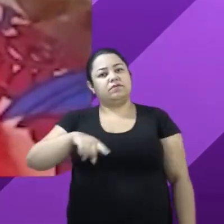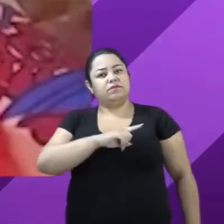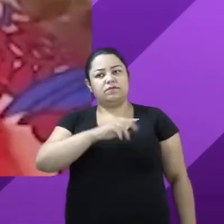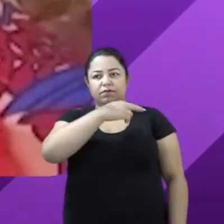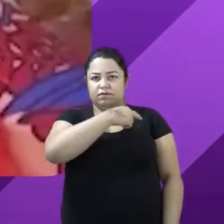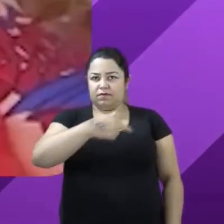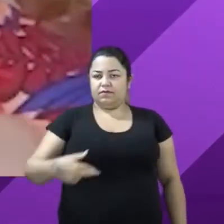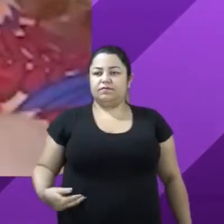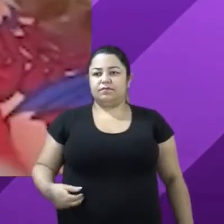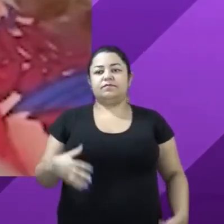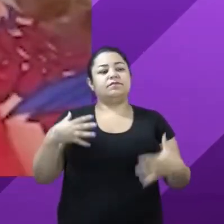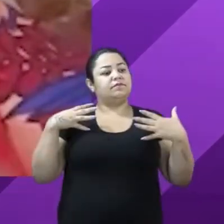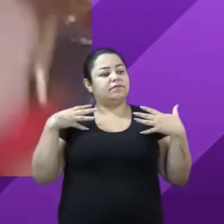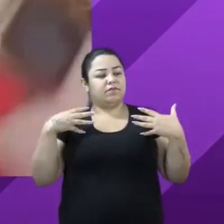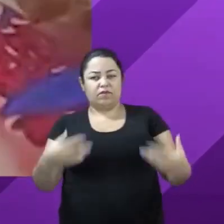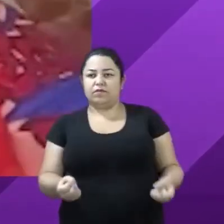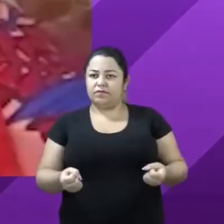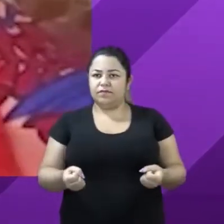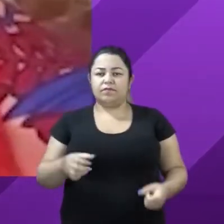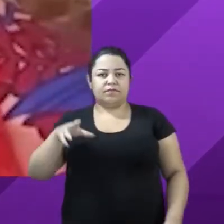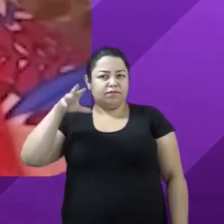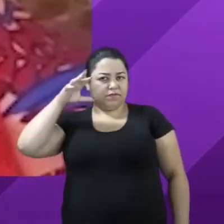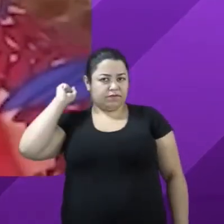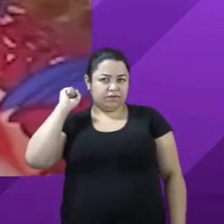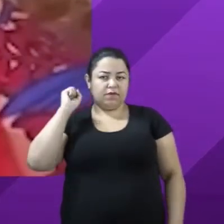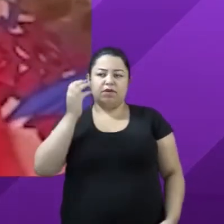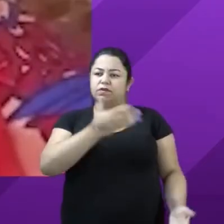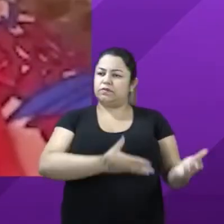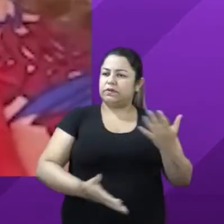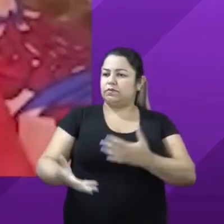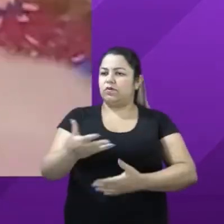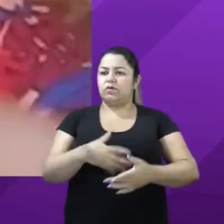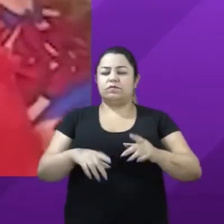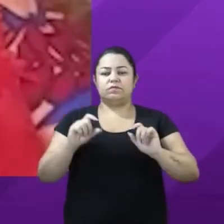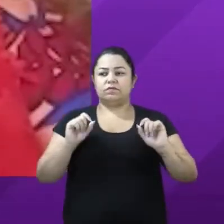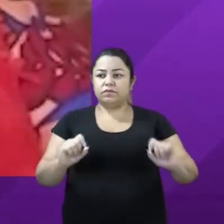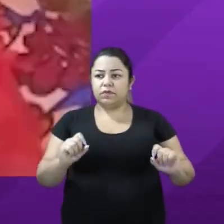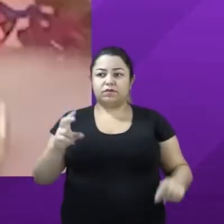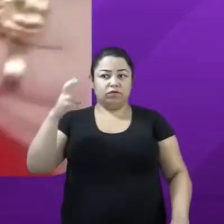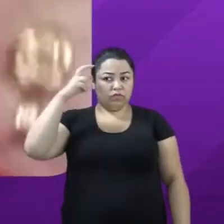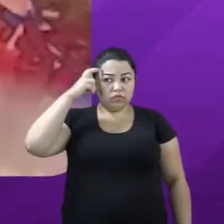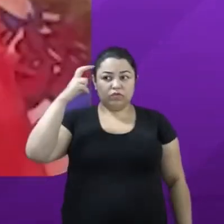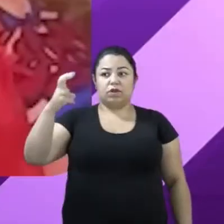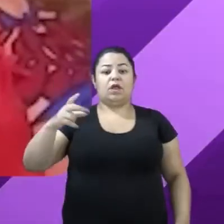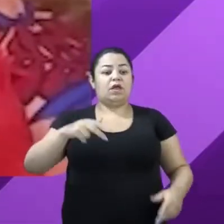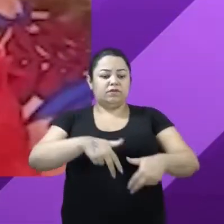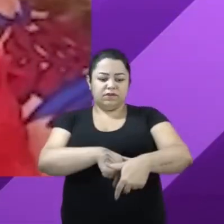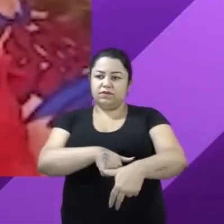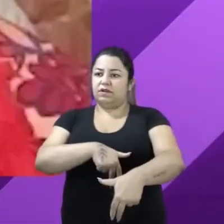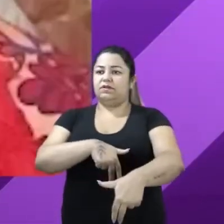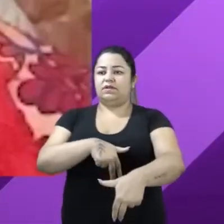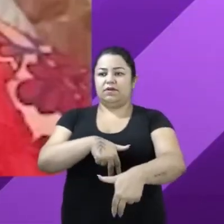religião. Vamos ouvir sobre o que é essa religião, essa cultura, essa